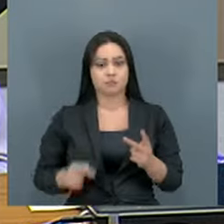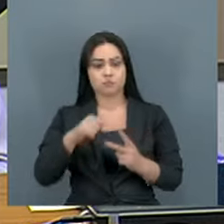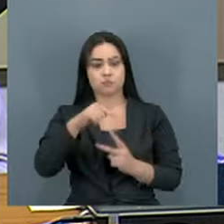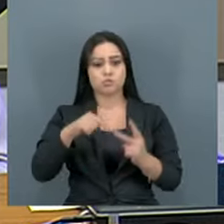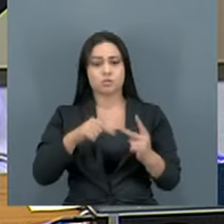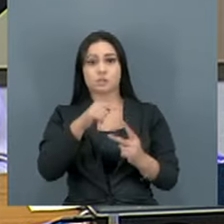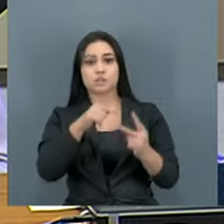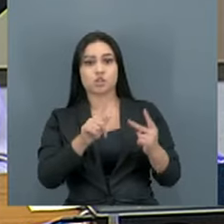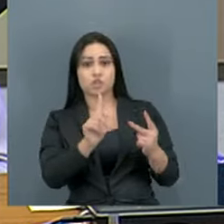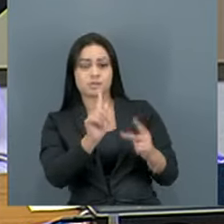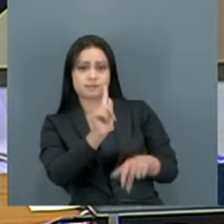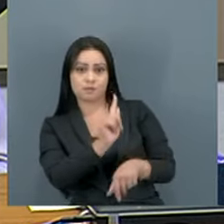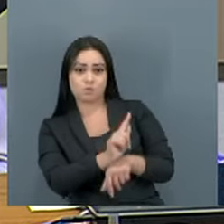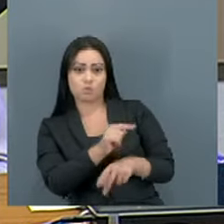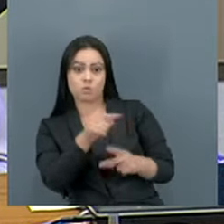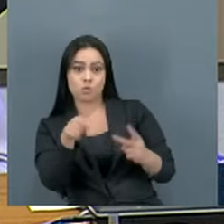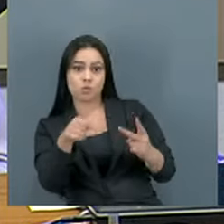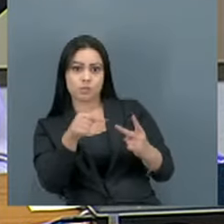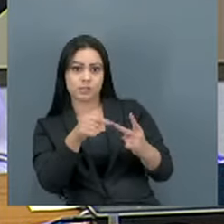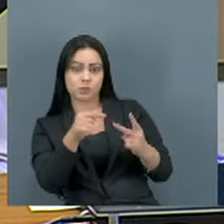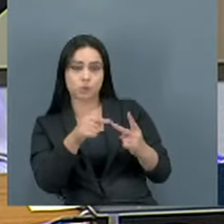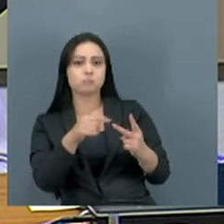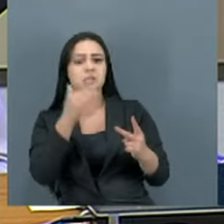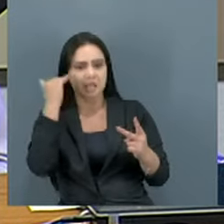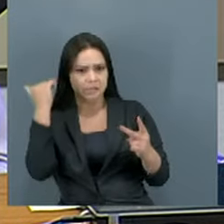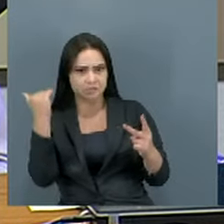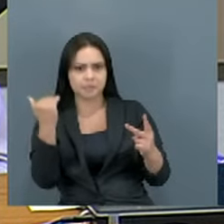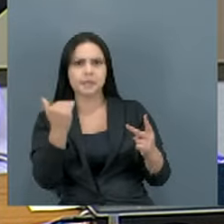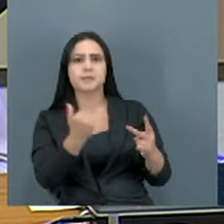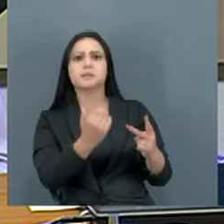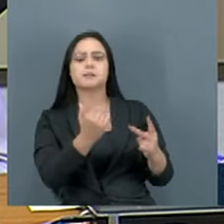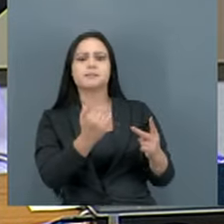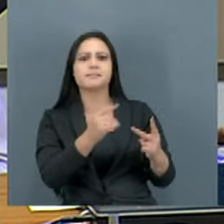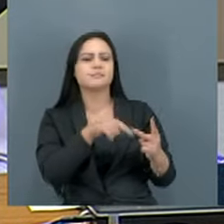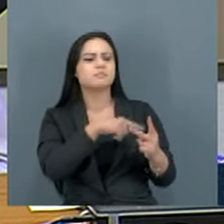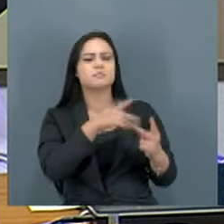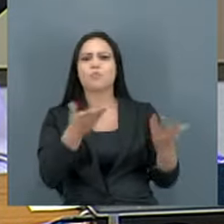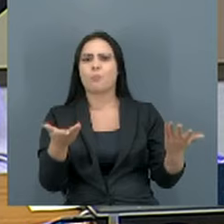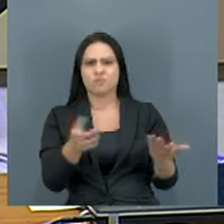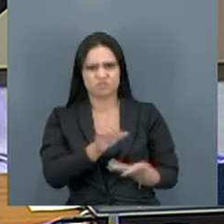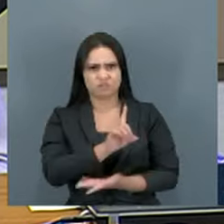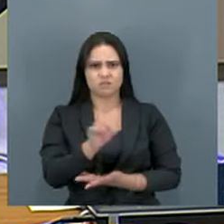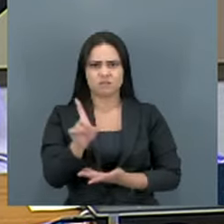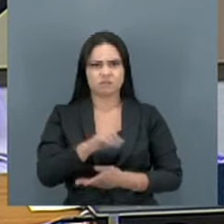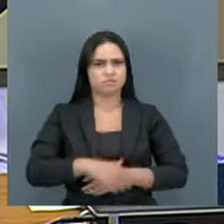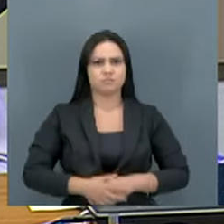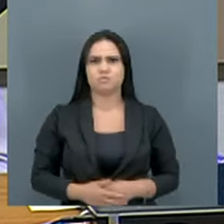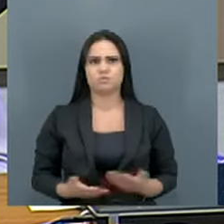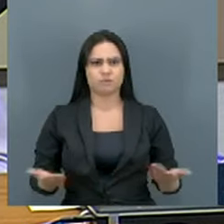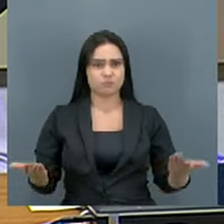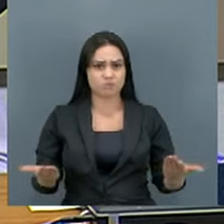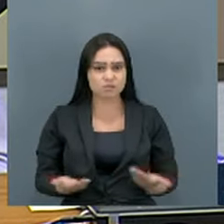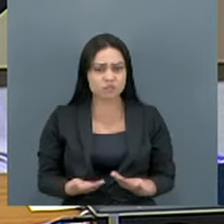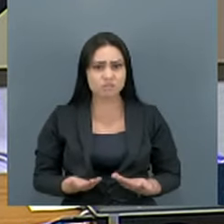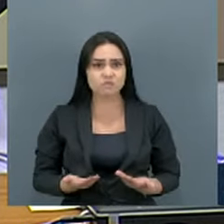na gestão do Fernando Henrique, a Fernando Henrique respeita. Agora hoje não, vai. Hoje,